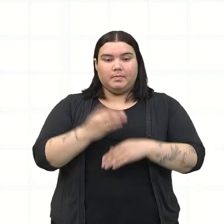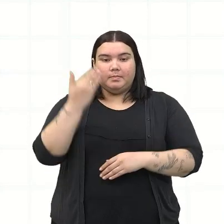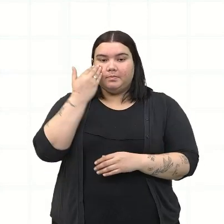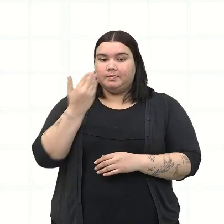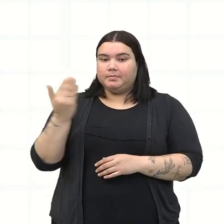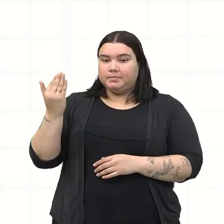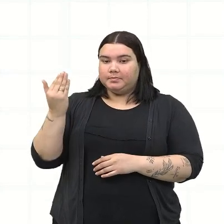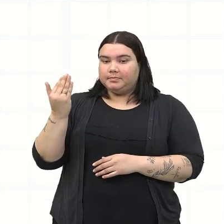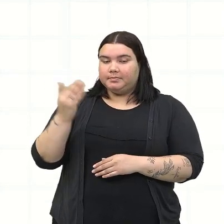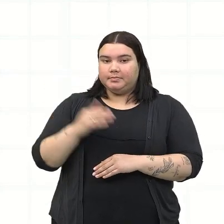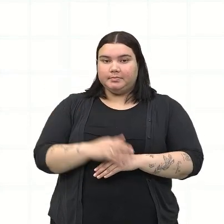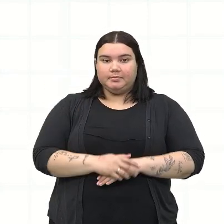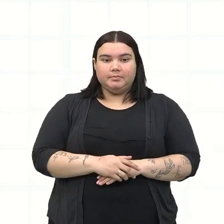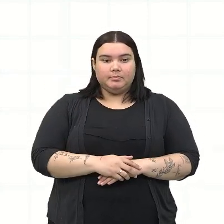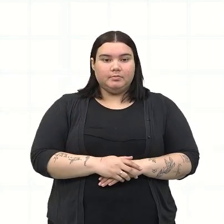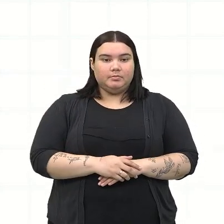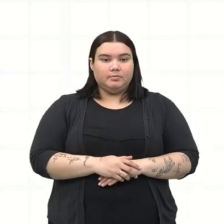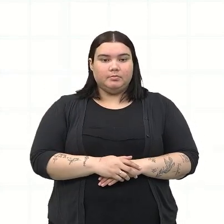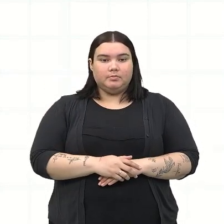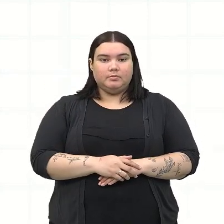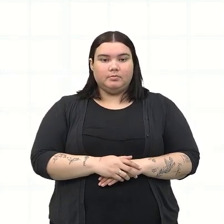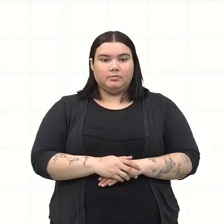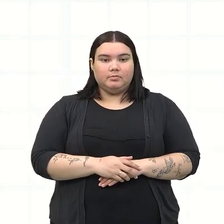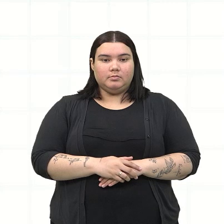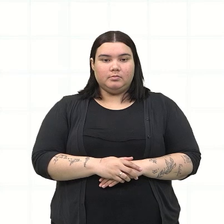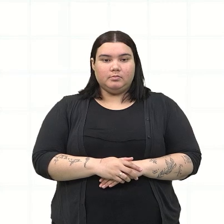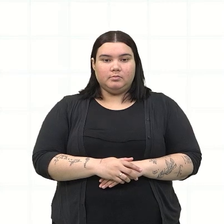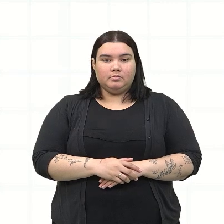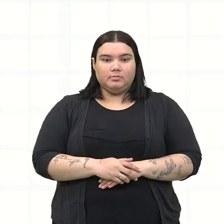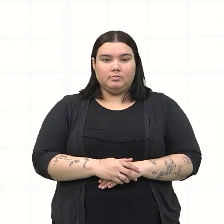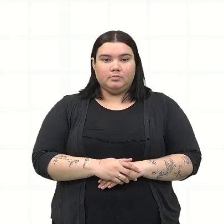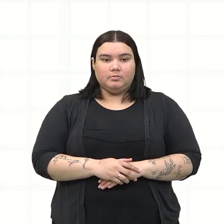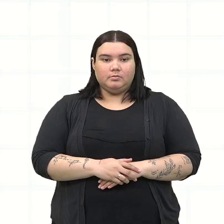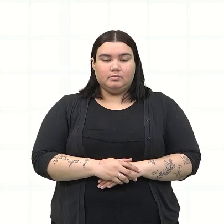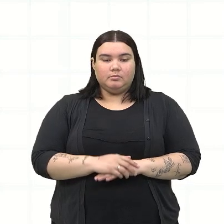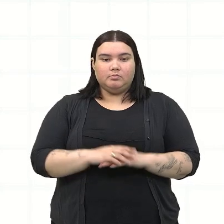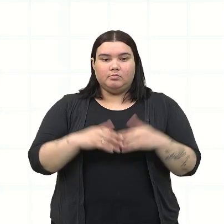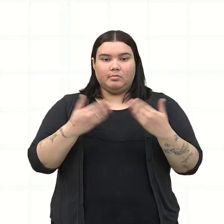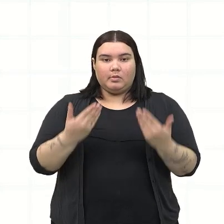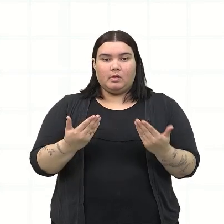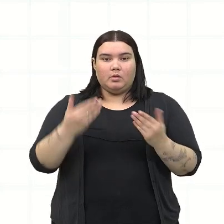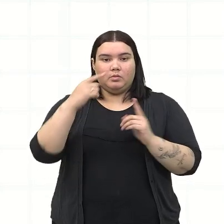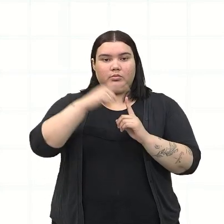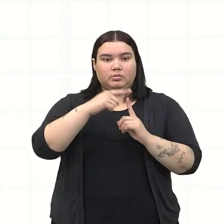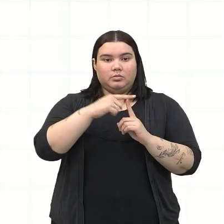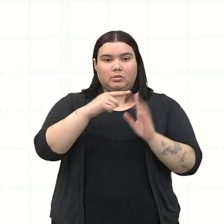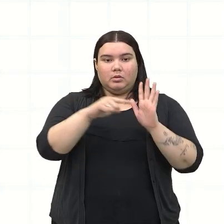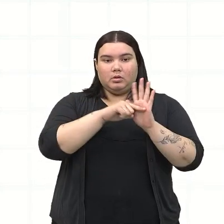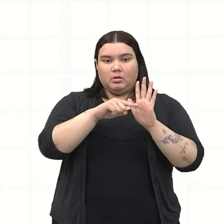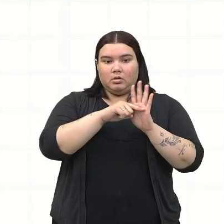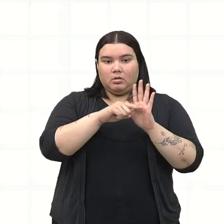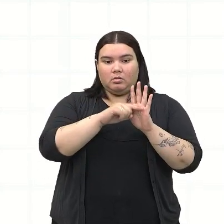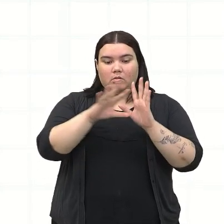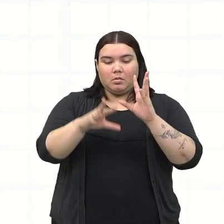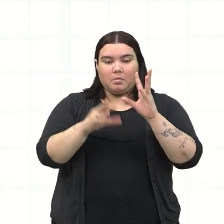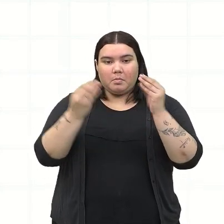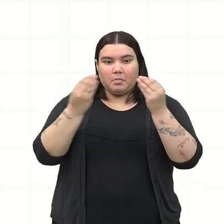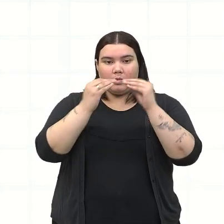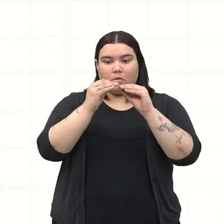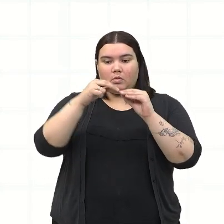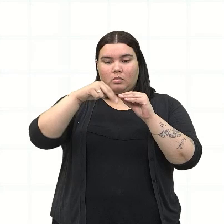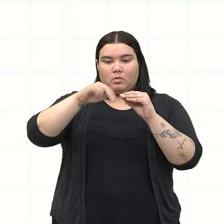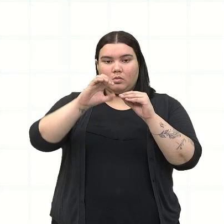have a happy life? Will you have a happy life? A forma negativa, eu acrescentei o not.